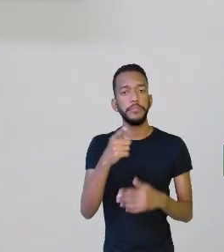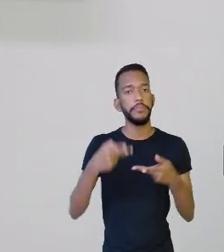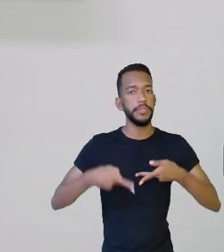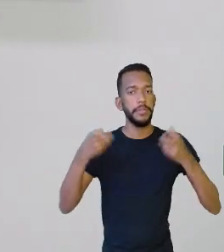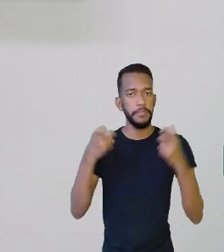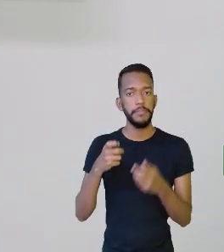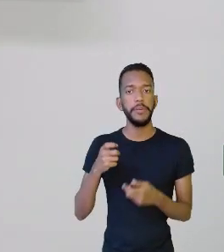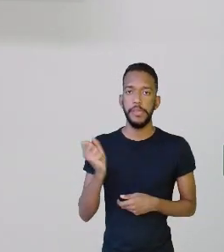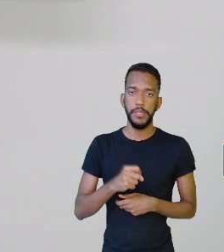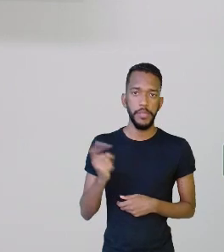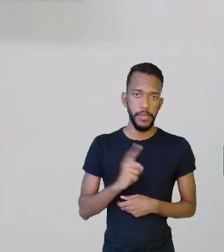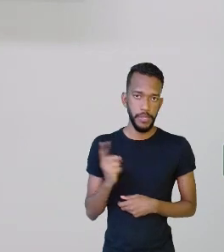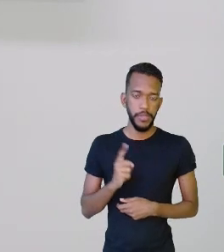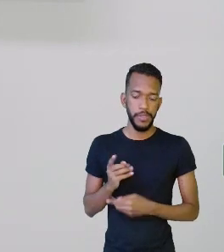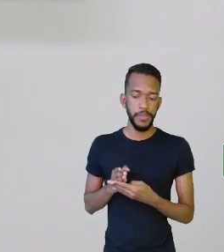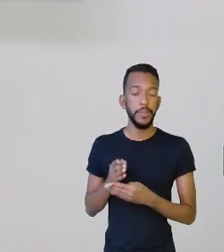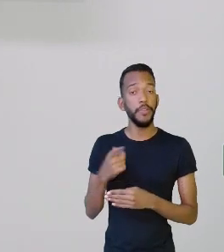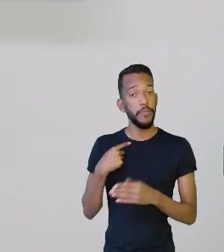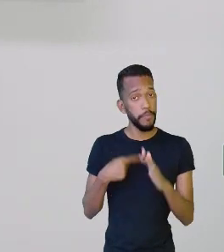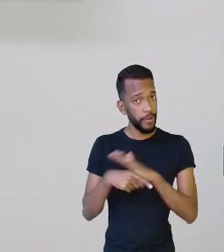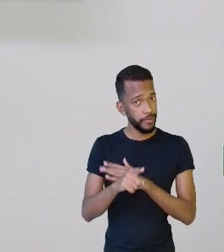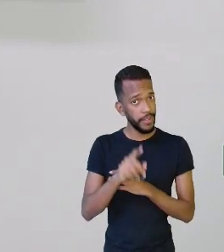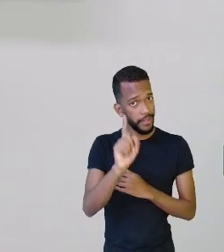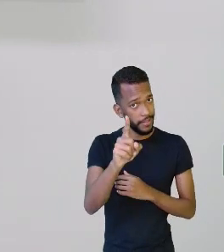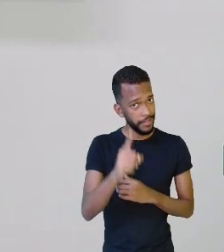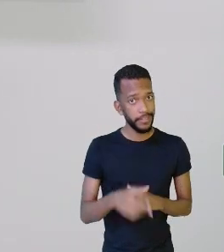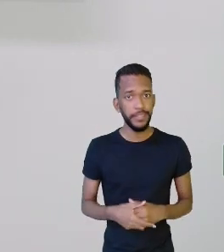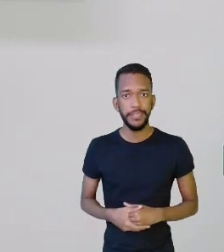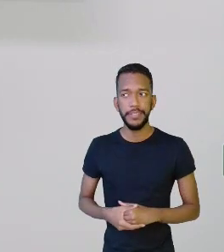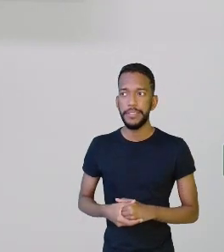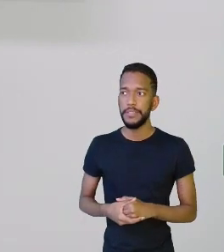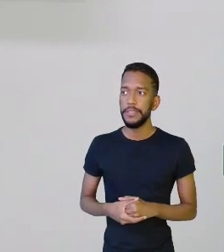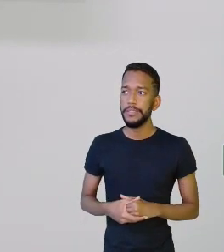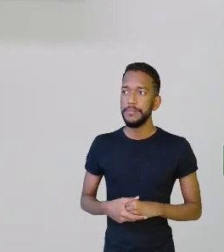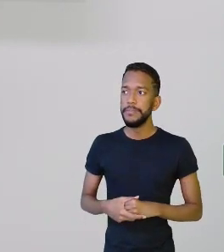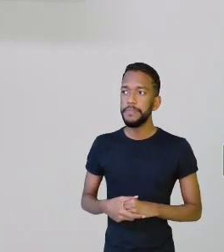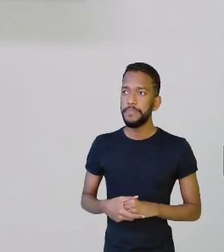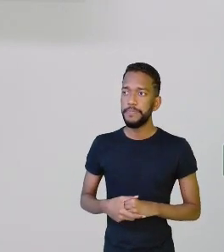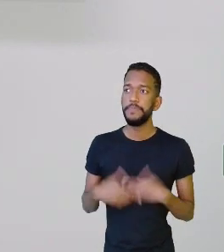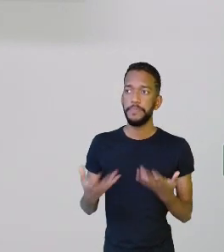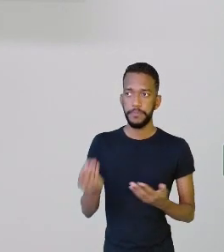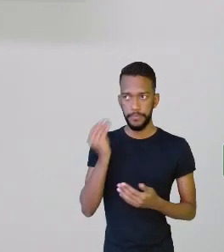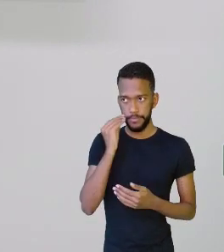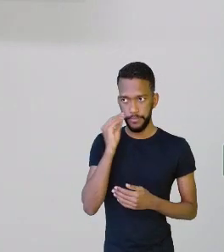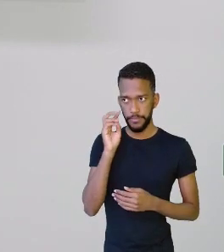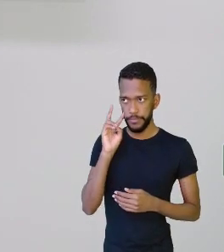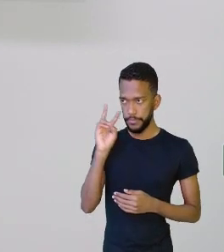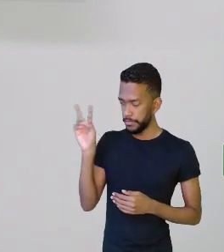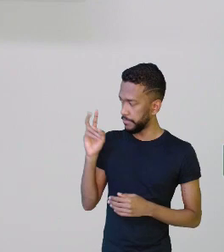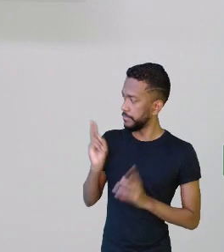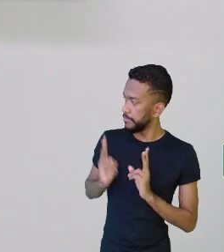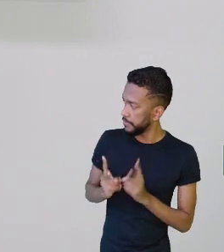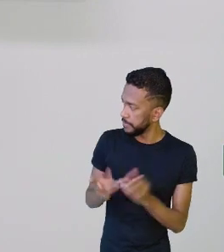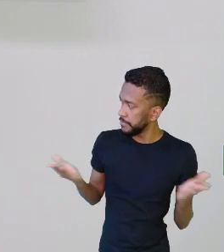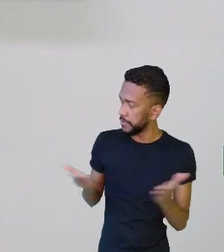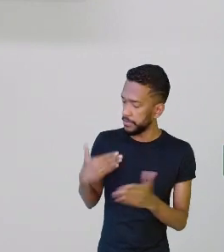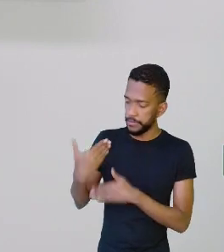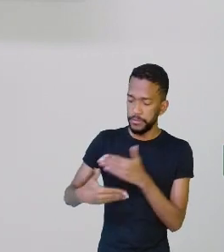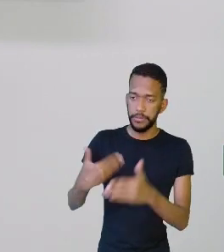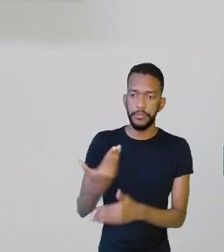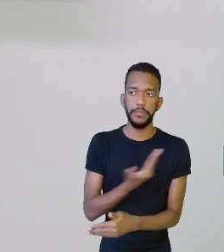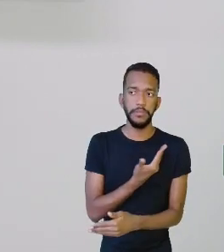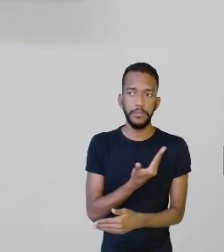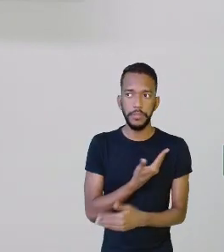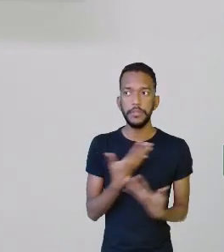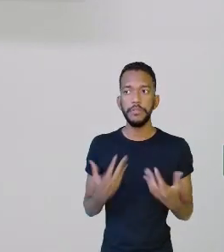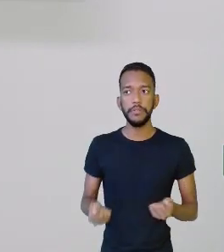calendário de vocês. Eu vou perguntar, hein? Olha aí. Então, vamos lá. Vamos continuar aqui nosso passeio com o nosso amiguinho